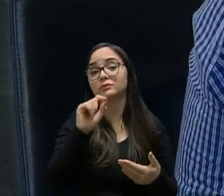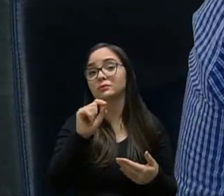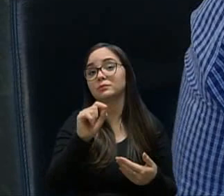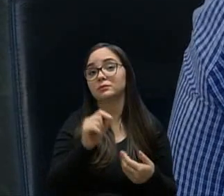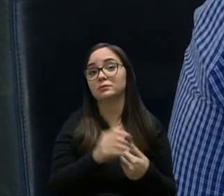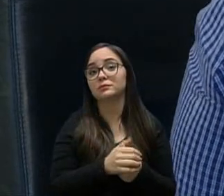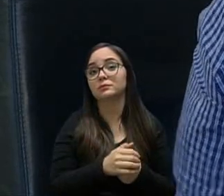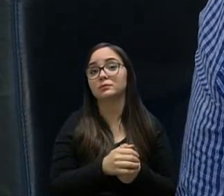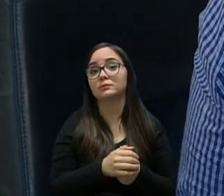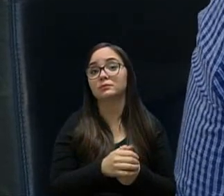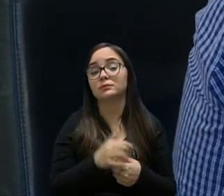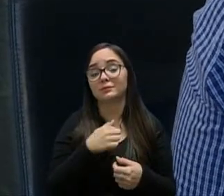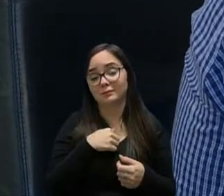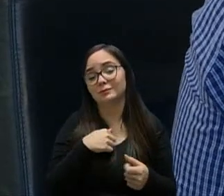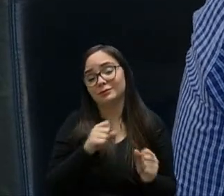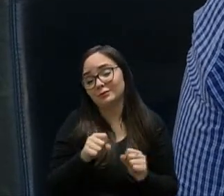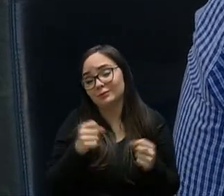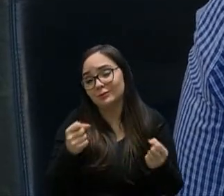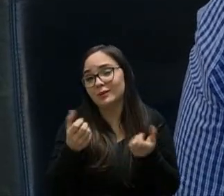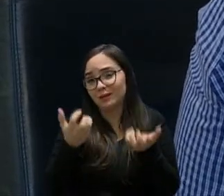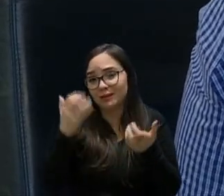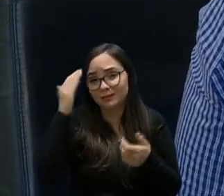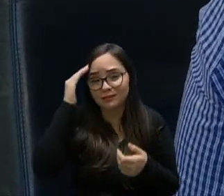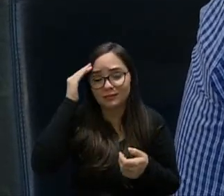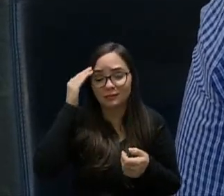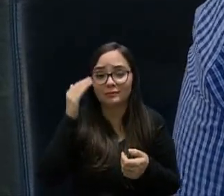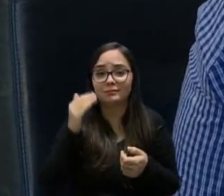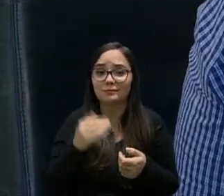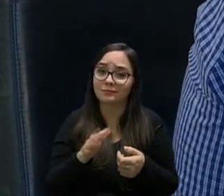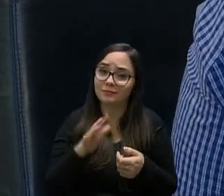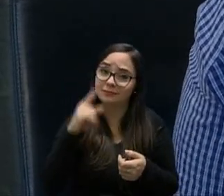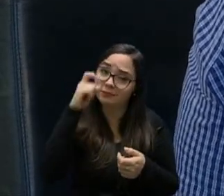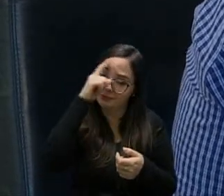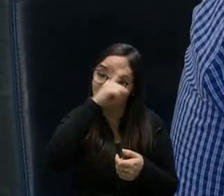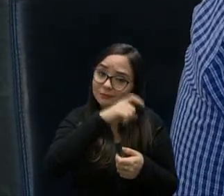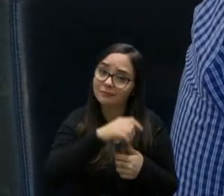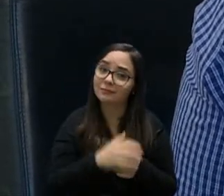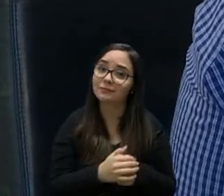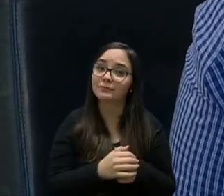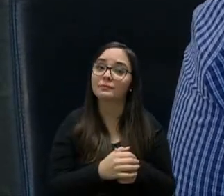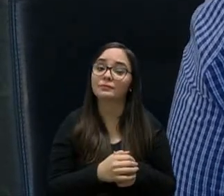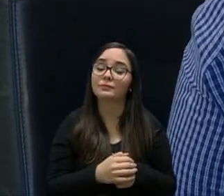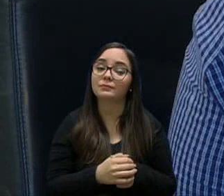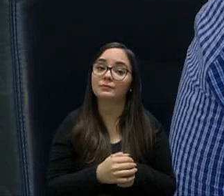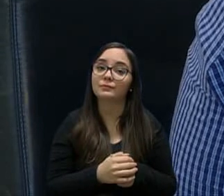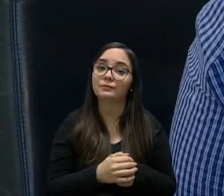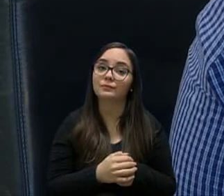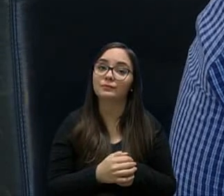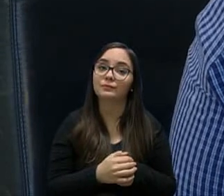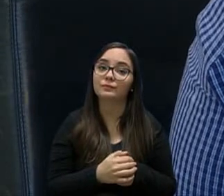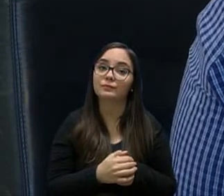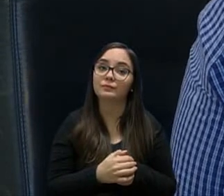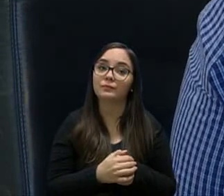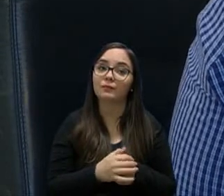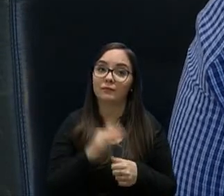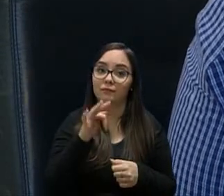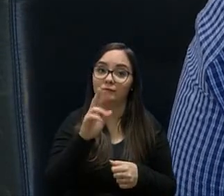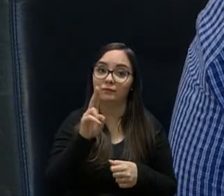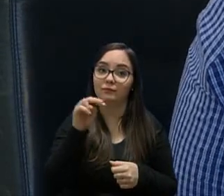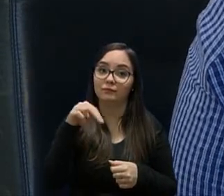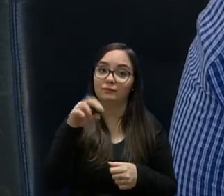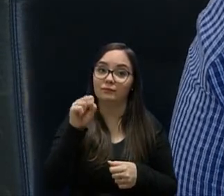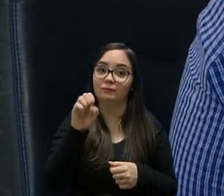e eu tô fazendo um esforço de entender já faz algum tempo e tenho tido dificuldade de vereadores a assum